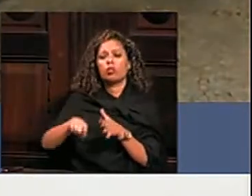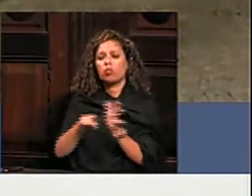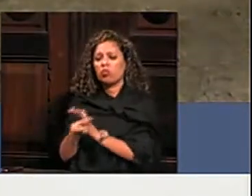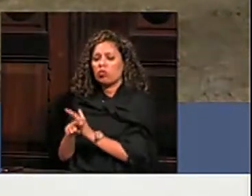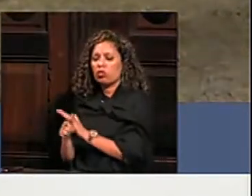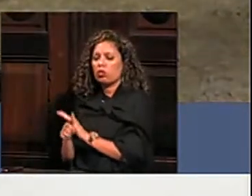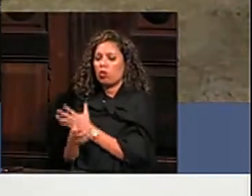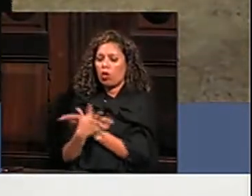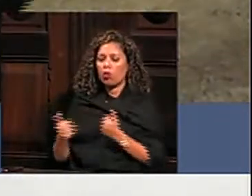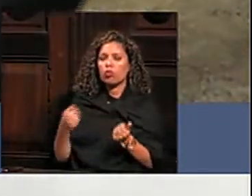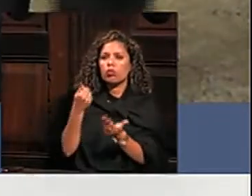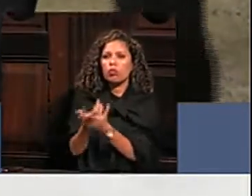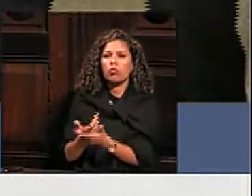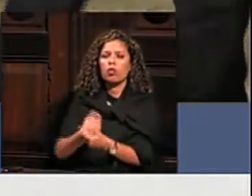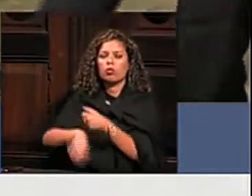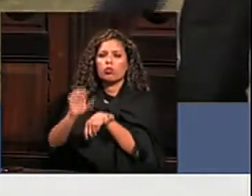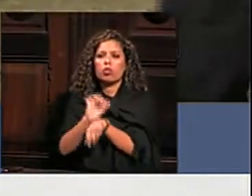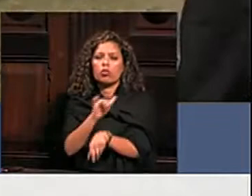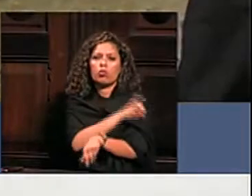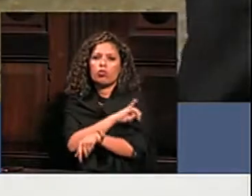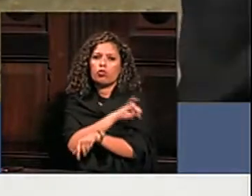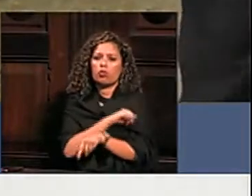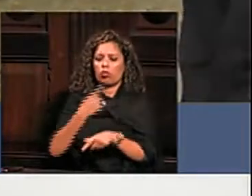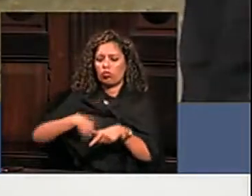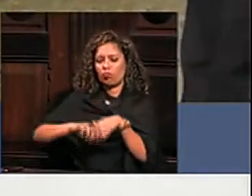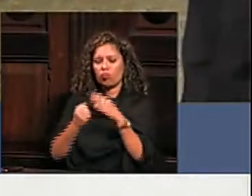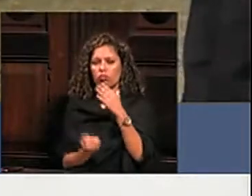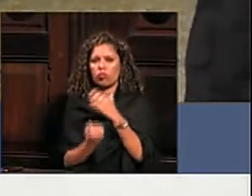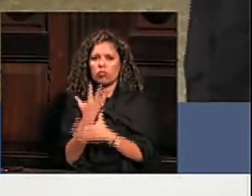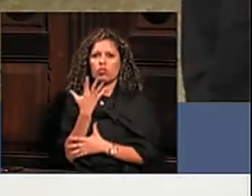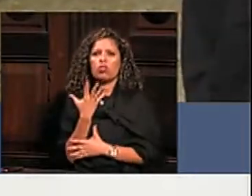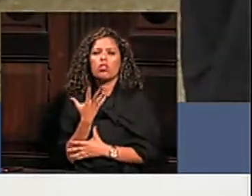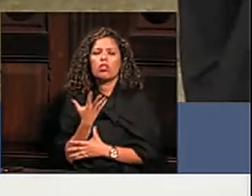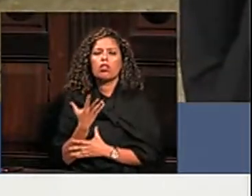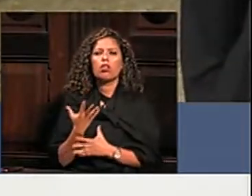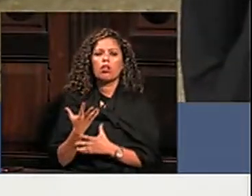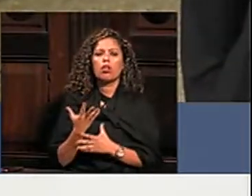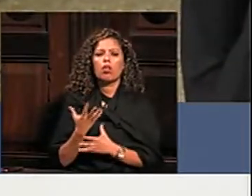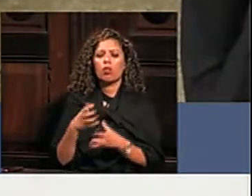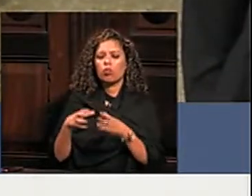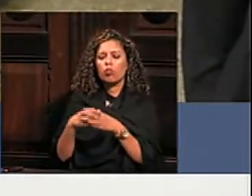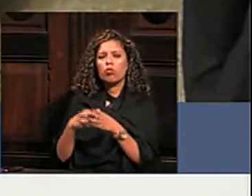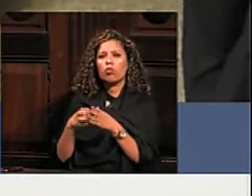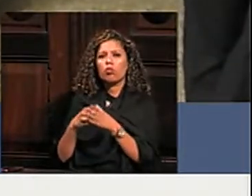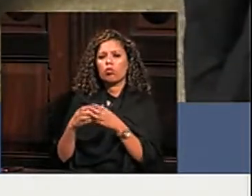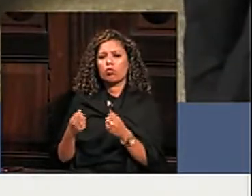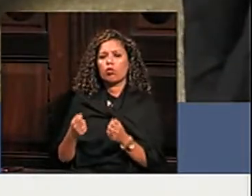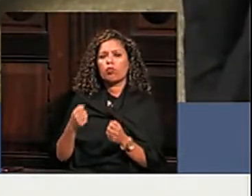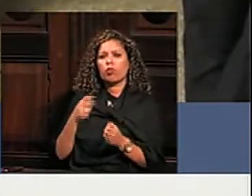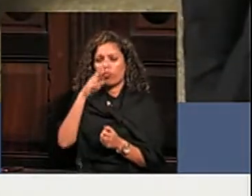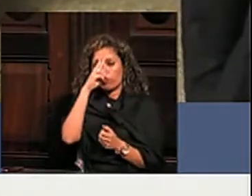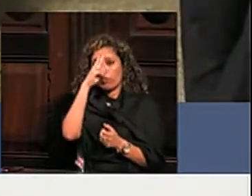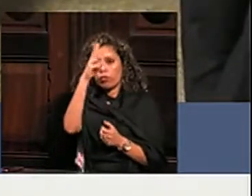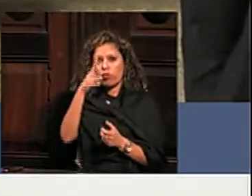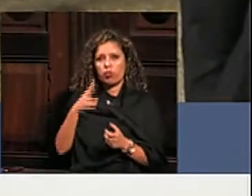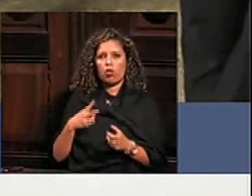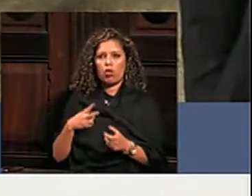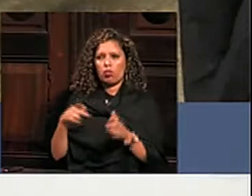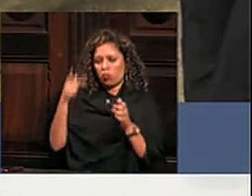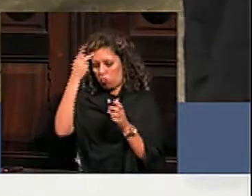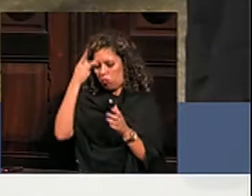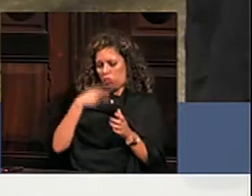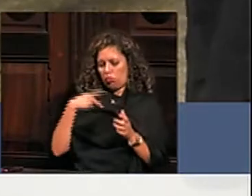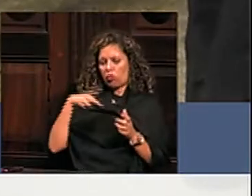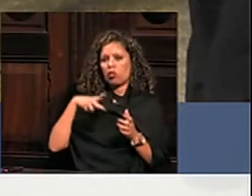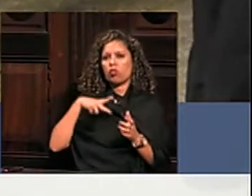Janeiro através da criação, como se faz hoje através desse projeto de lei, de uma controladoria forte, independente e